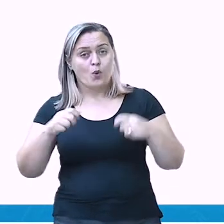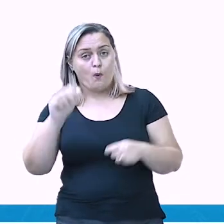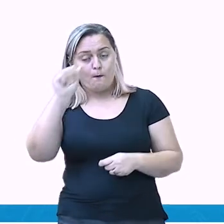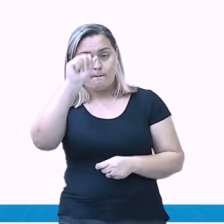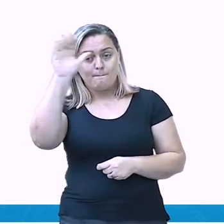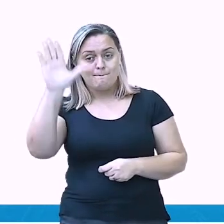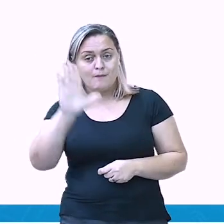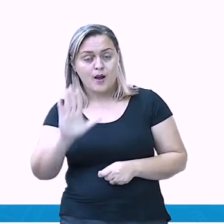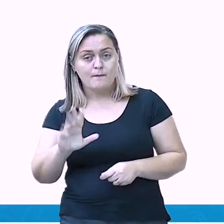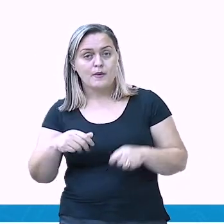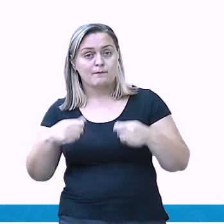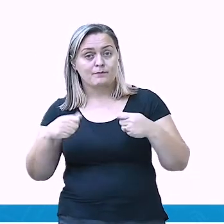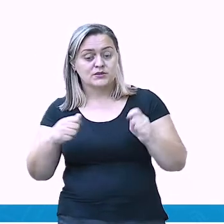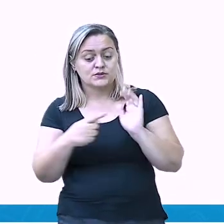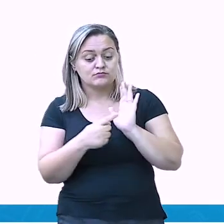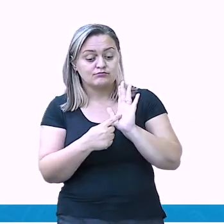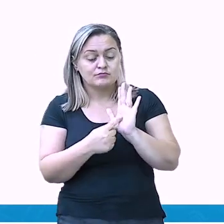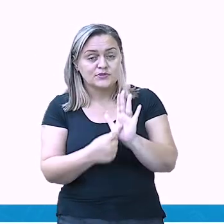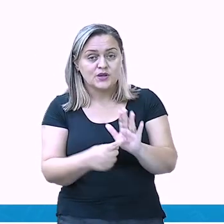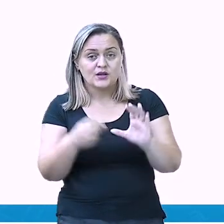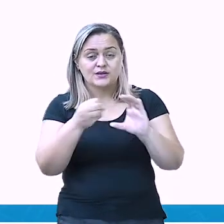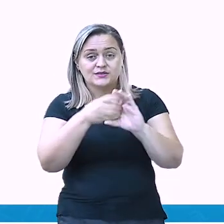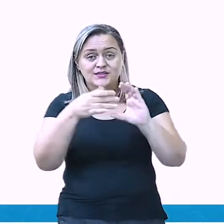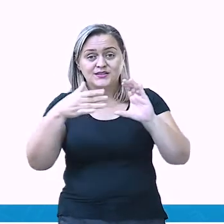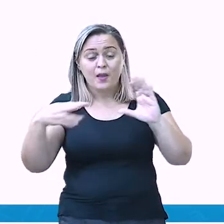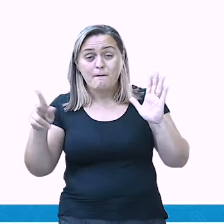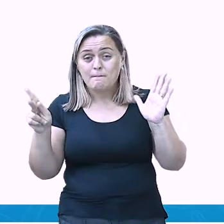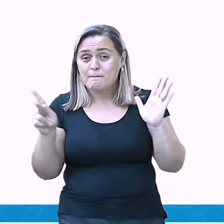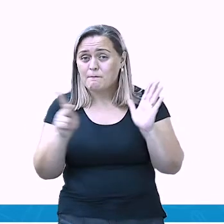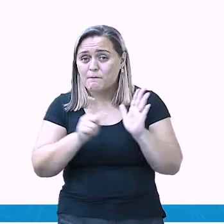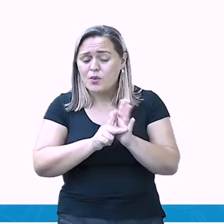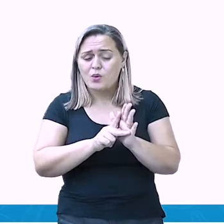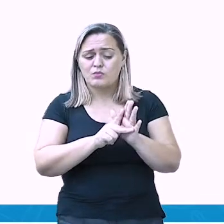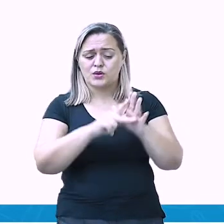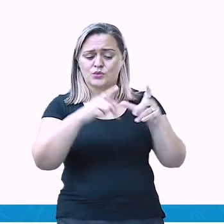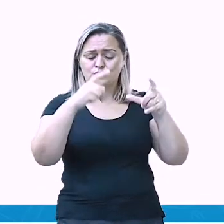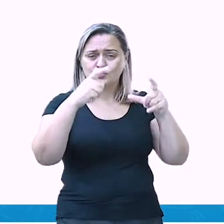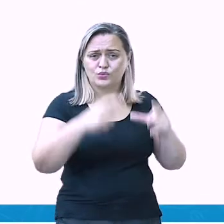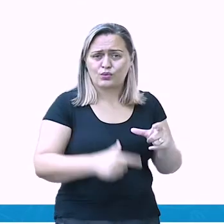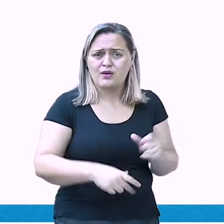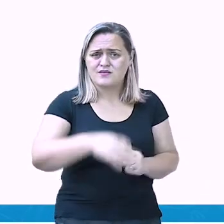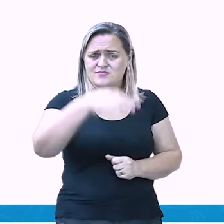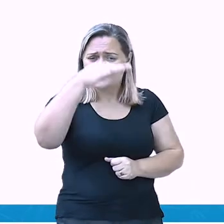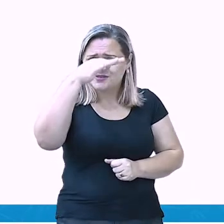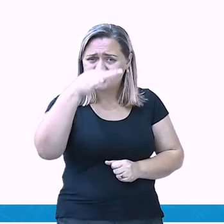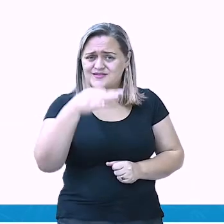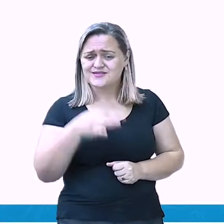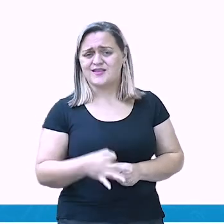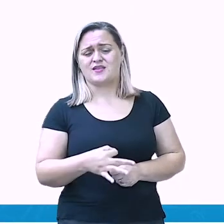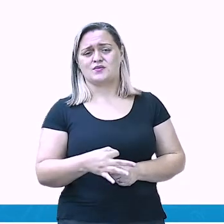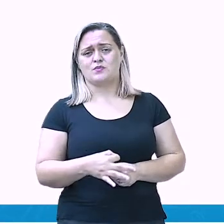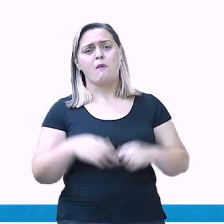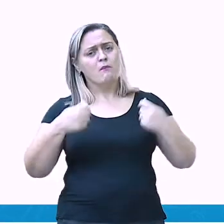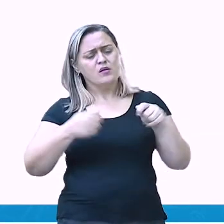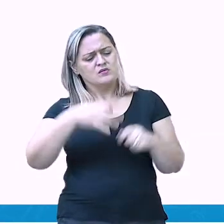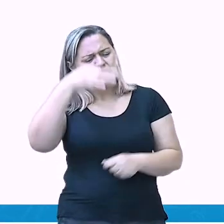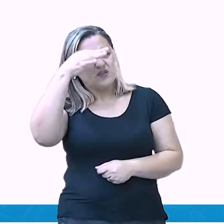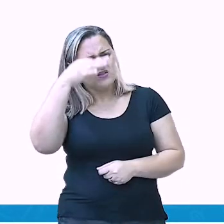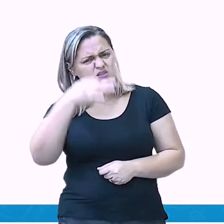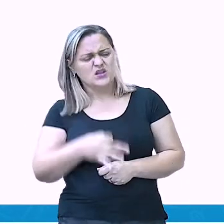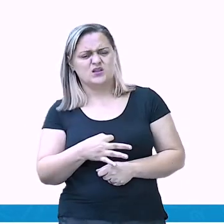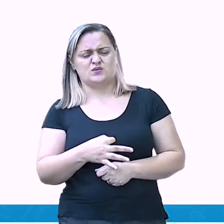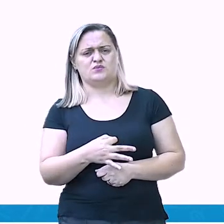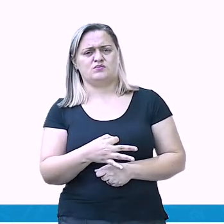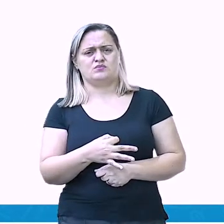as características de determinadas áreas da superfície terrestre levou os cartógrafos a